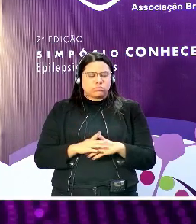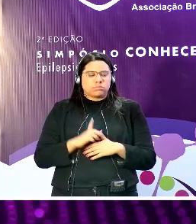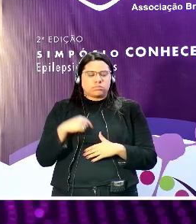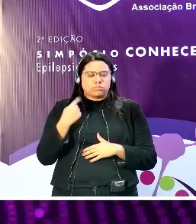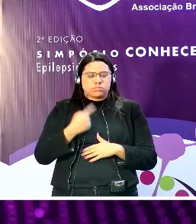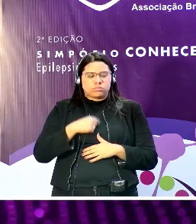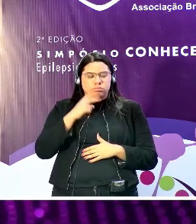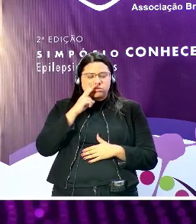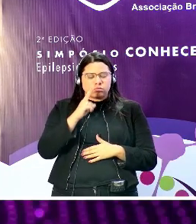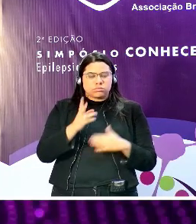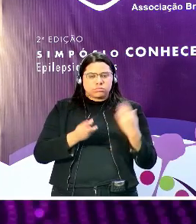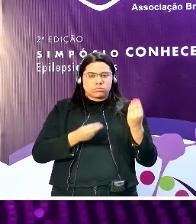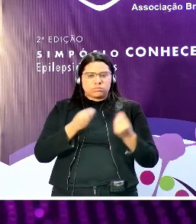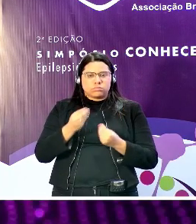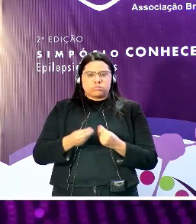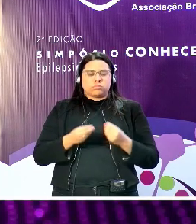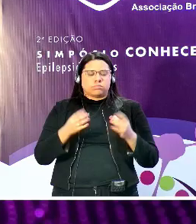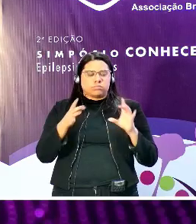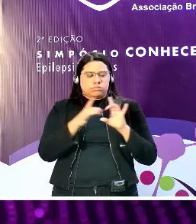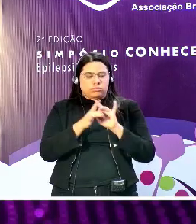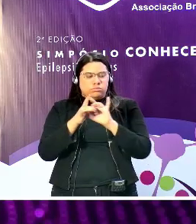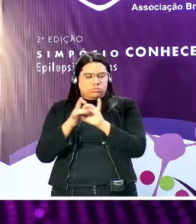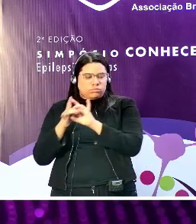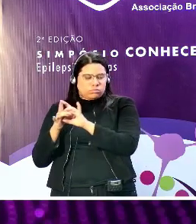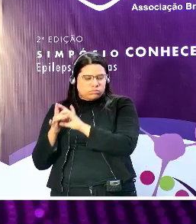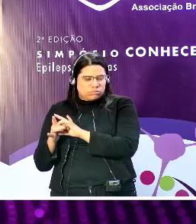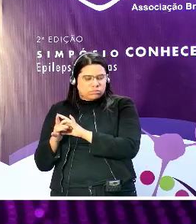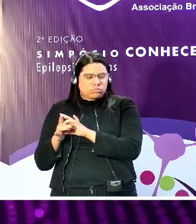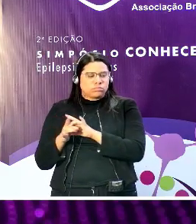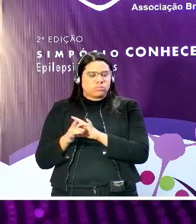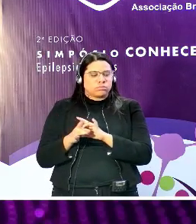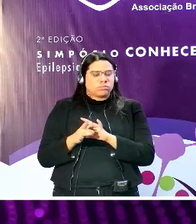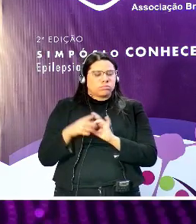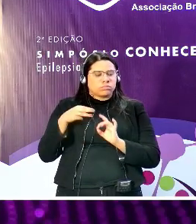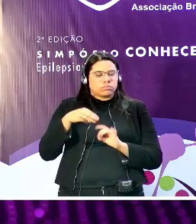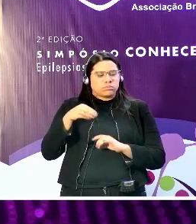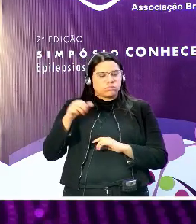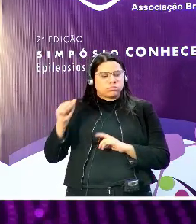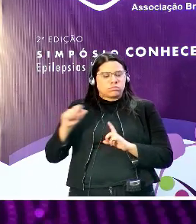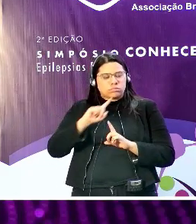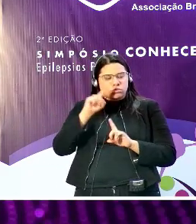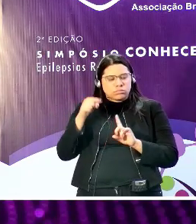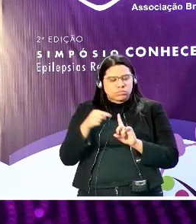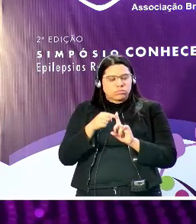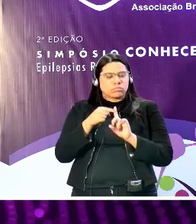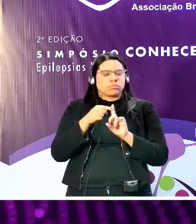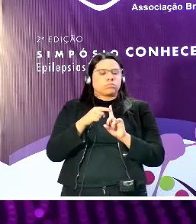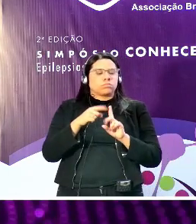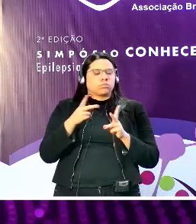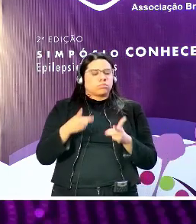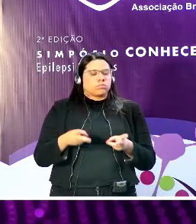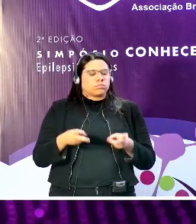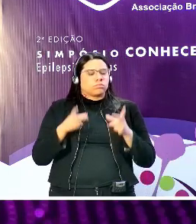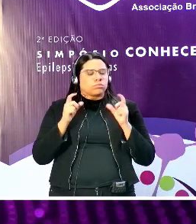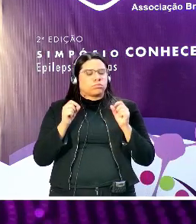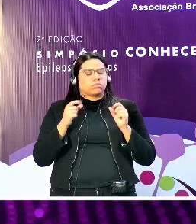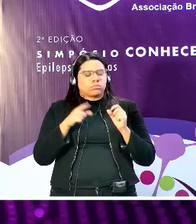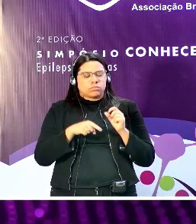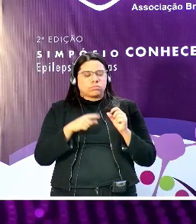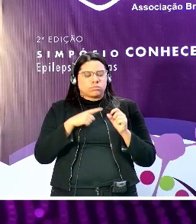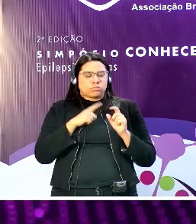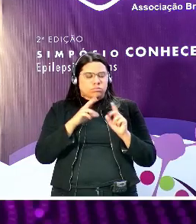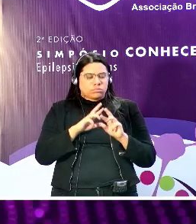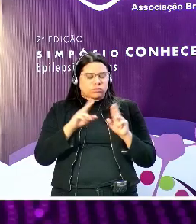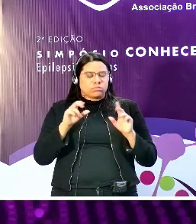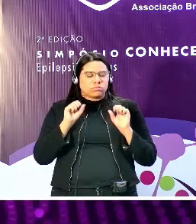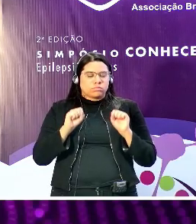a ligação com o mRNA-alvo. A gente vê que o RNA é, então, destruído. E a gente pode